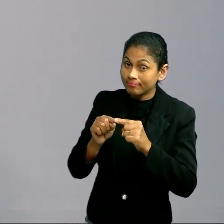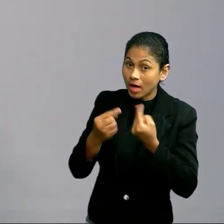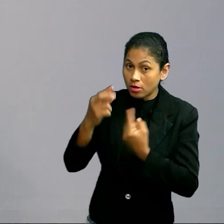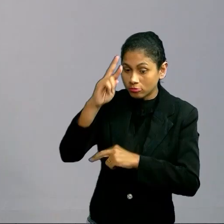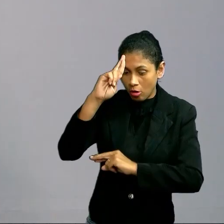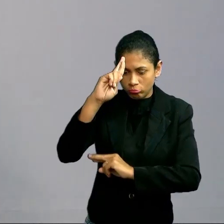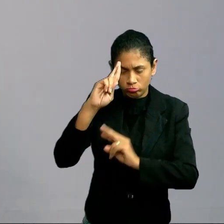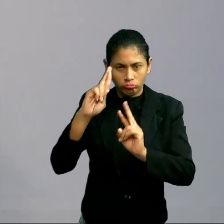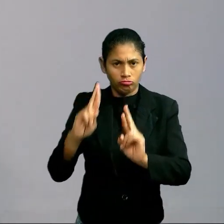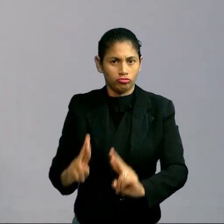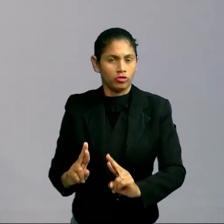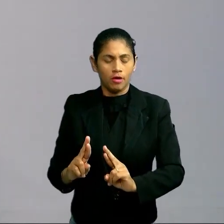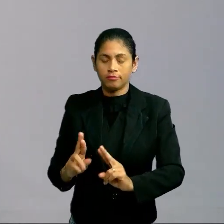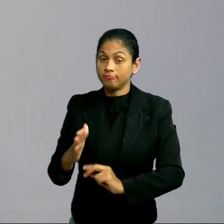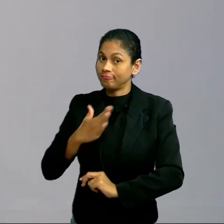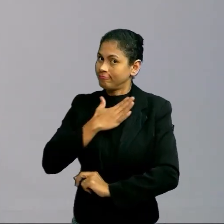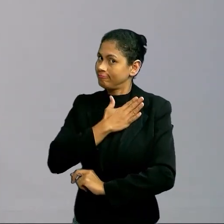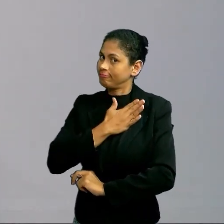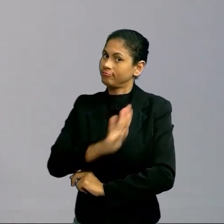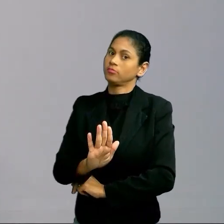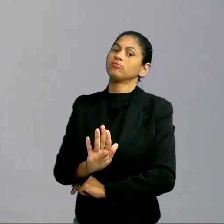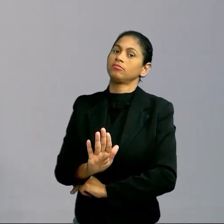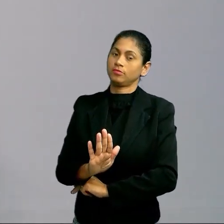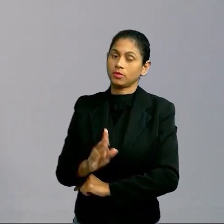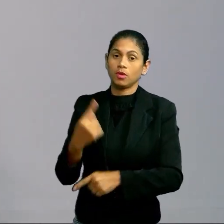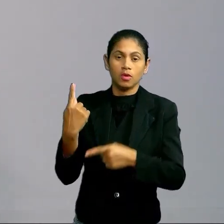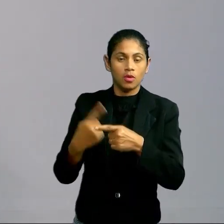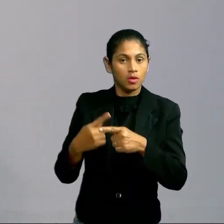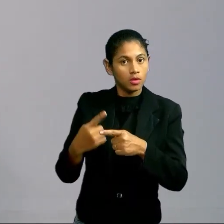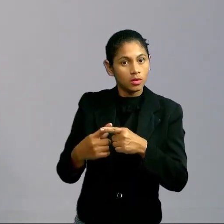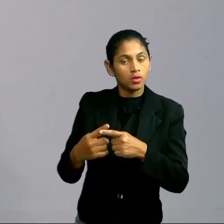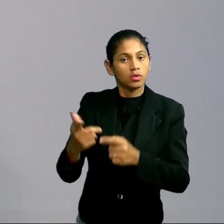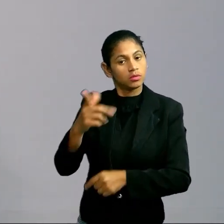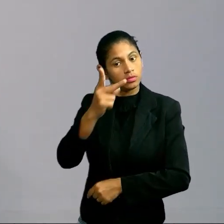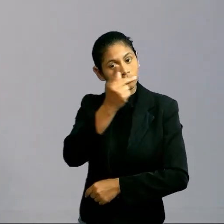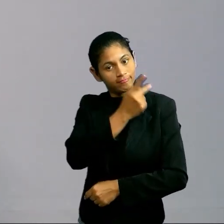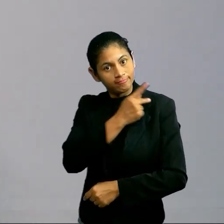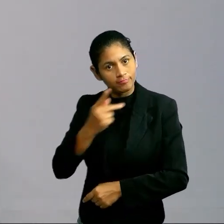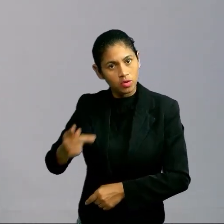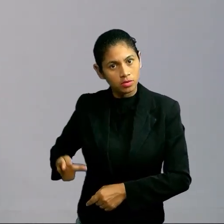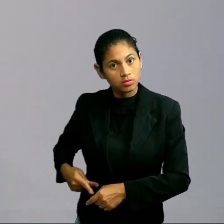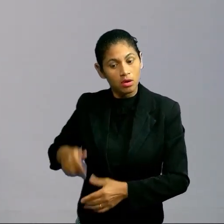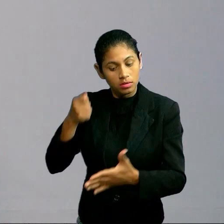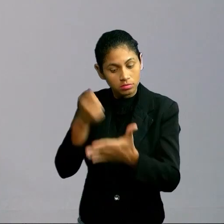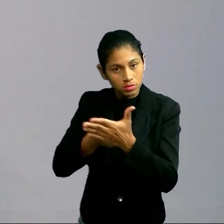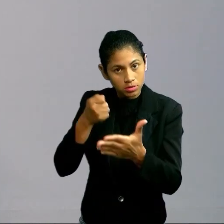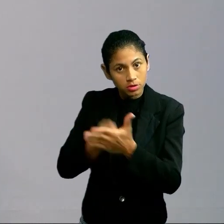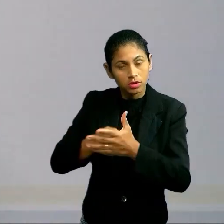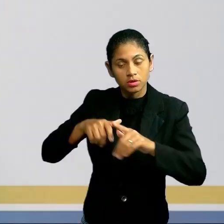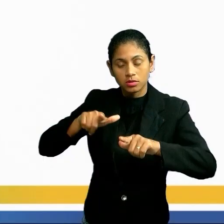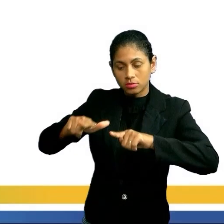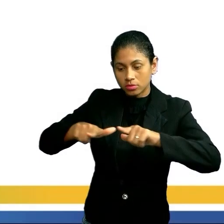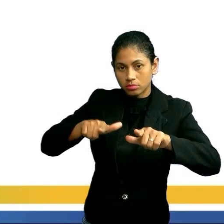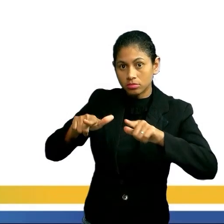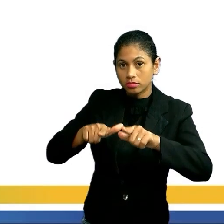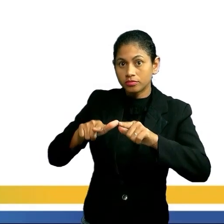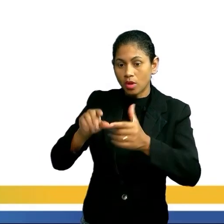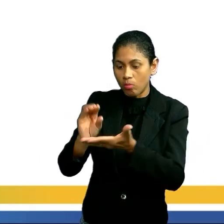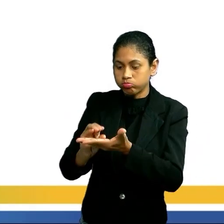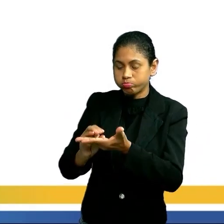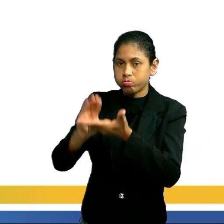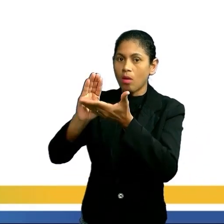agradaram desse aumento que o Vargas concedeu e determinou aos trabalhadores naquele momento.